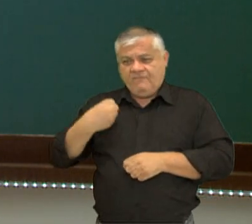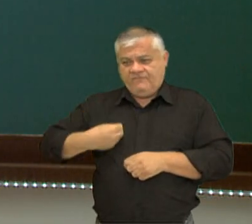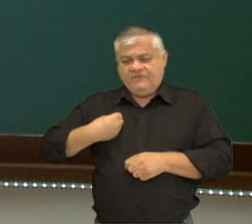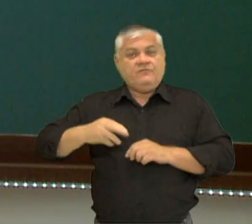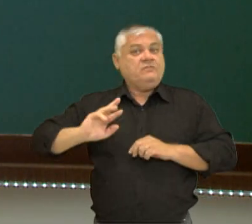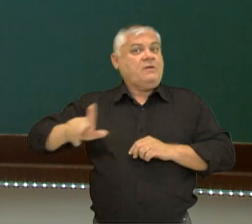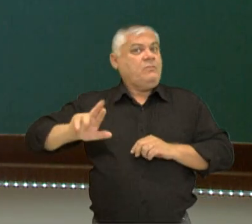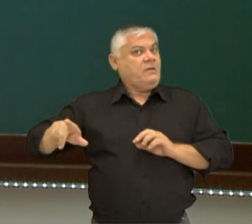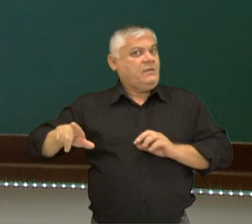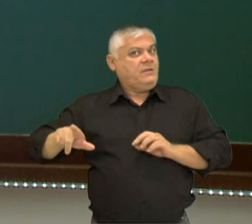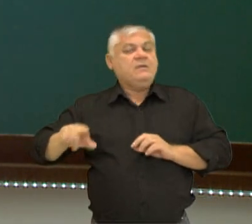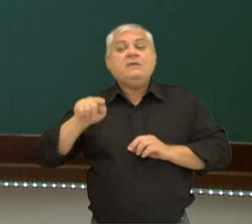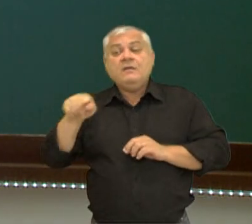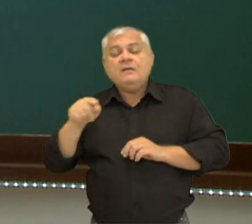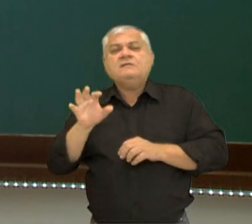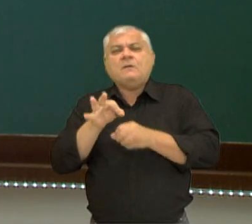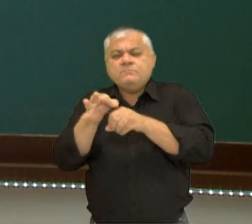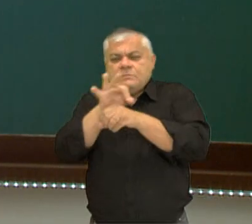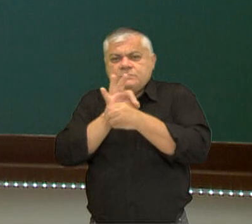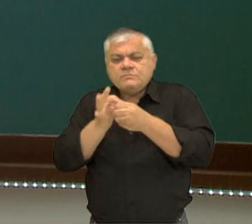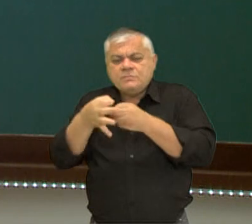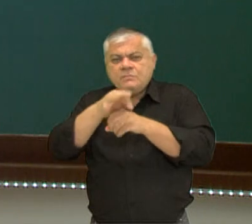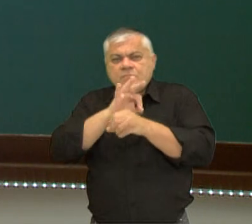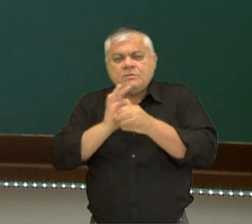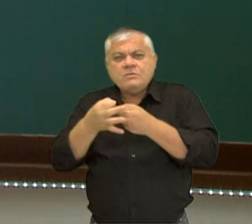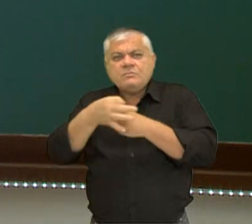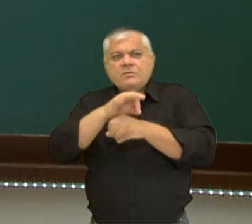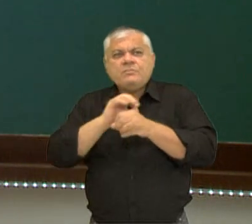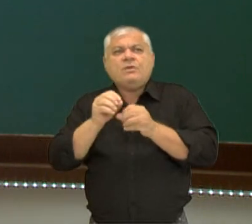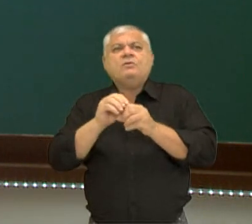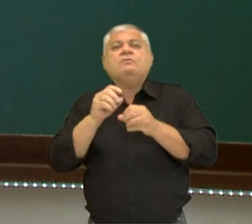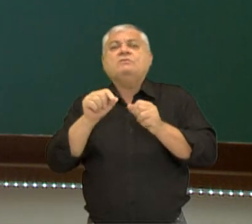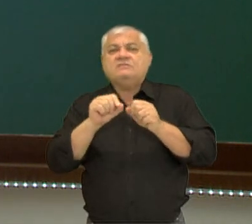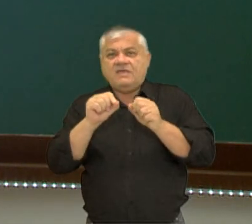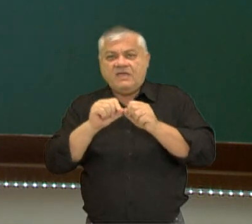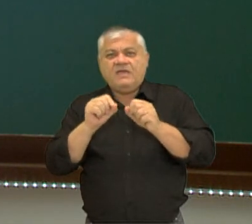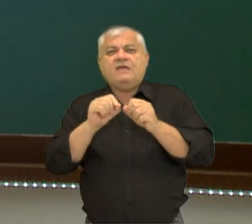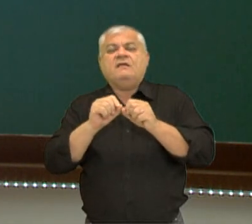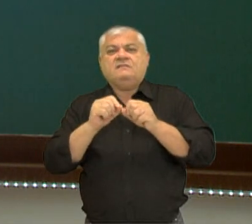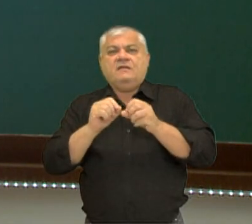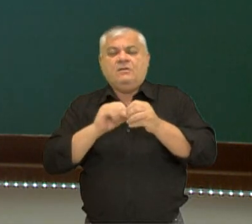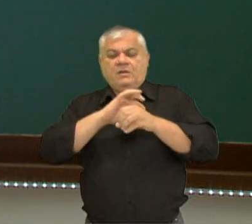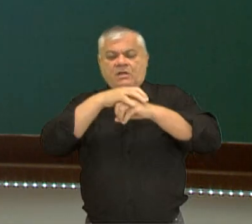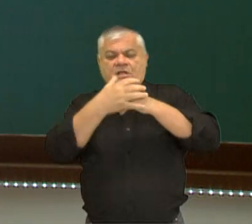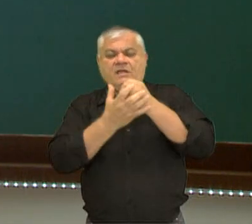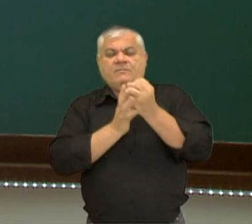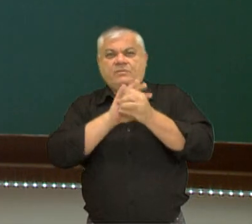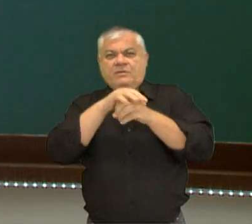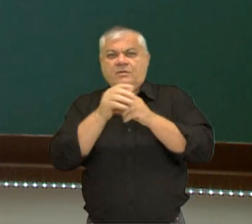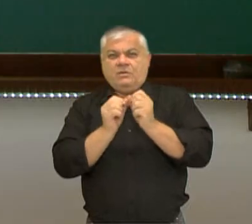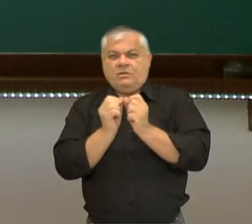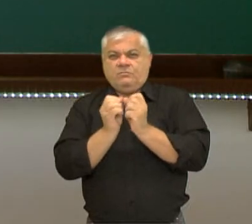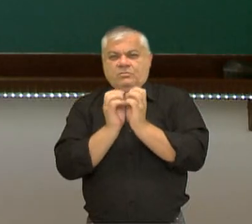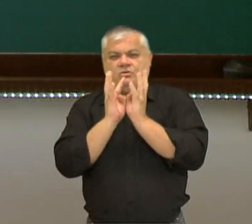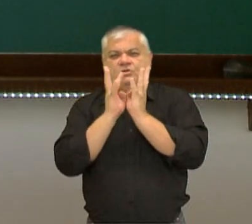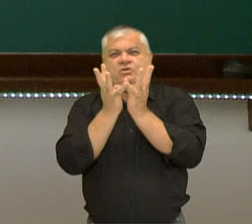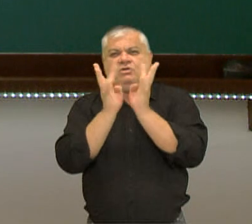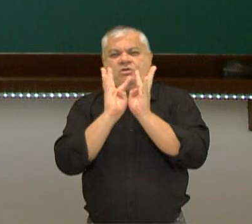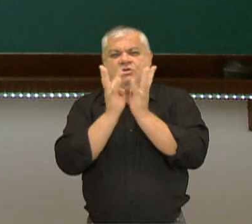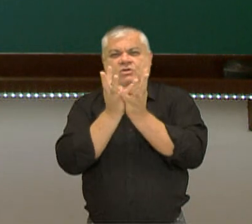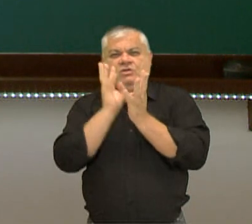vivos, tá? Eles são partículas infecciosas constituídas de uma cápsula de proteína que contém